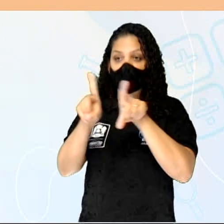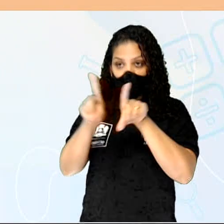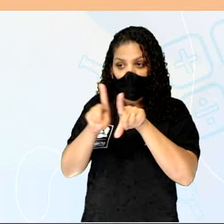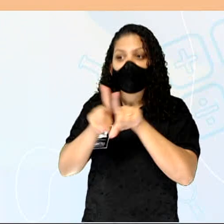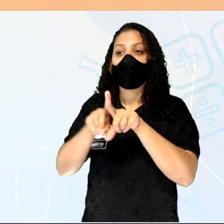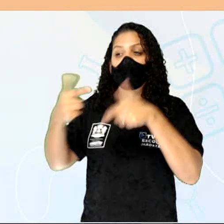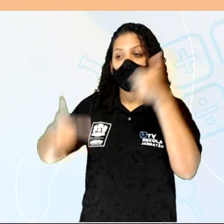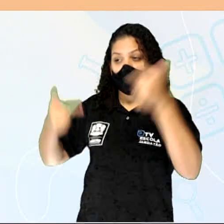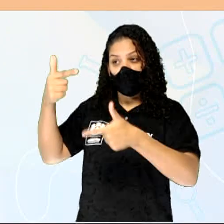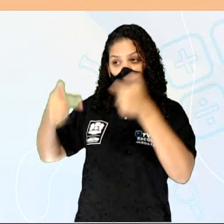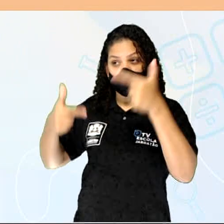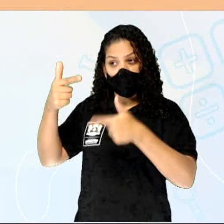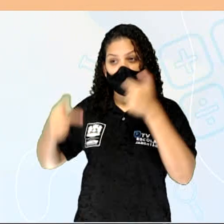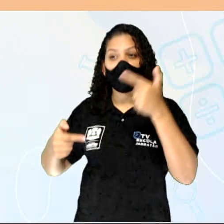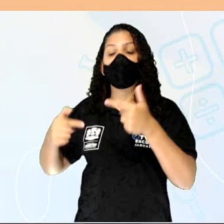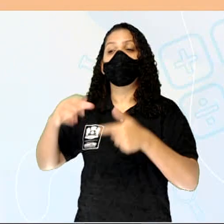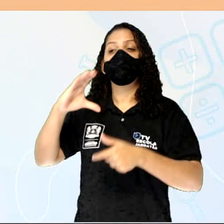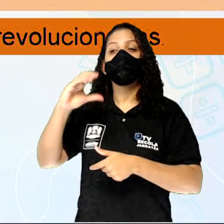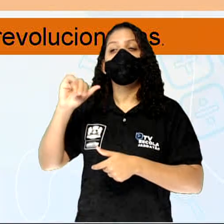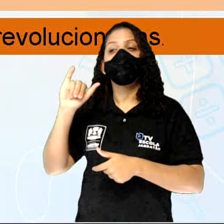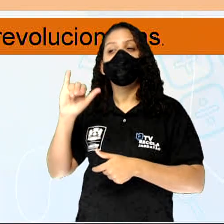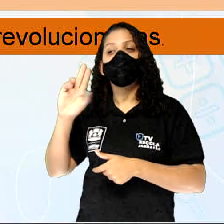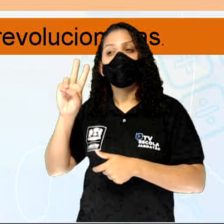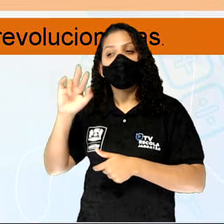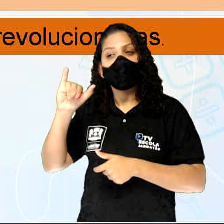guerras civis.